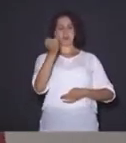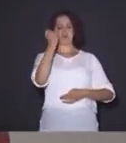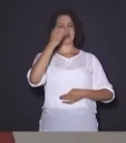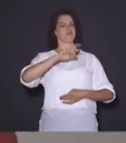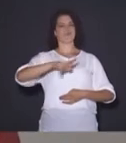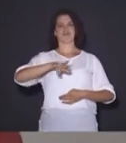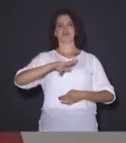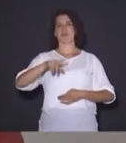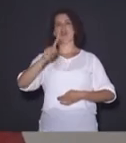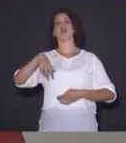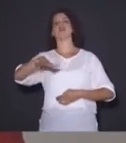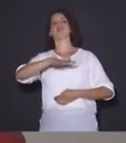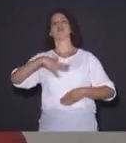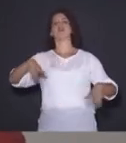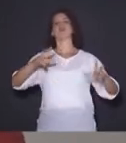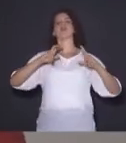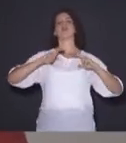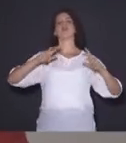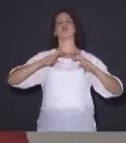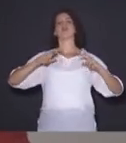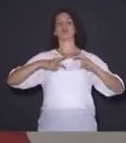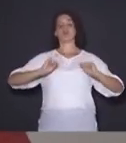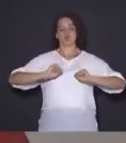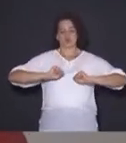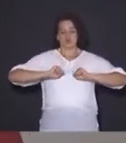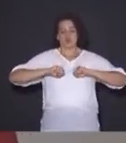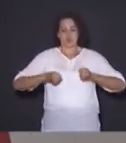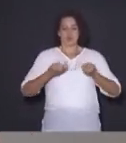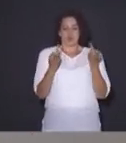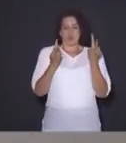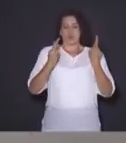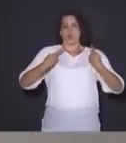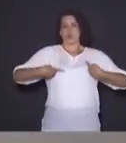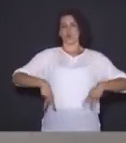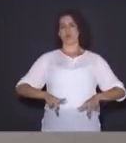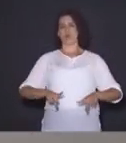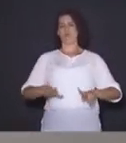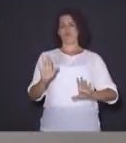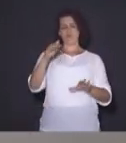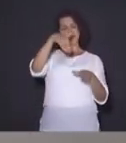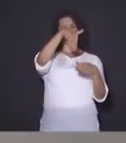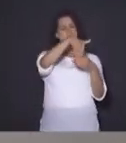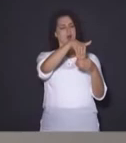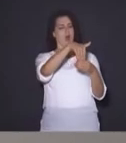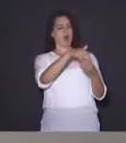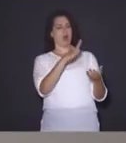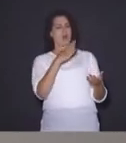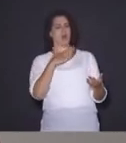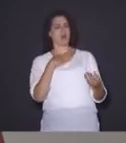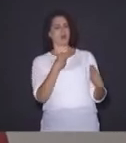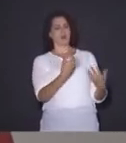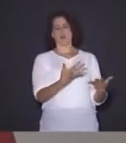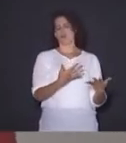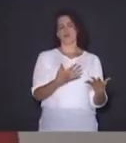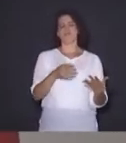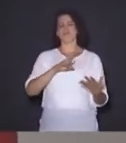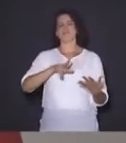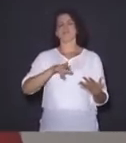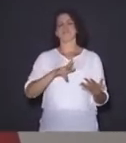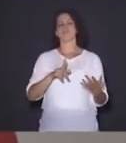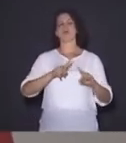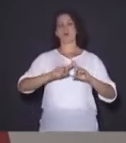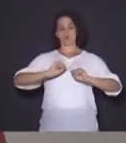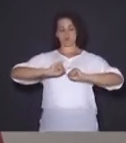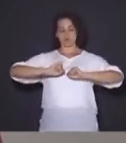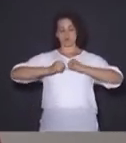espaço privado o que vale o esforço humano não o voto que eu dou a política que sai mas o esforço